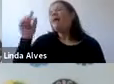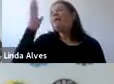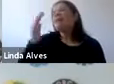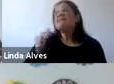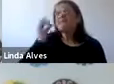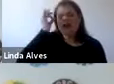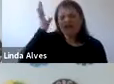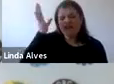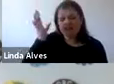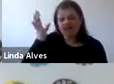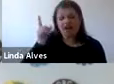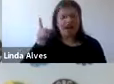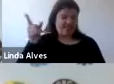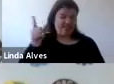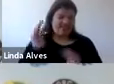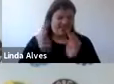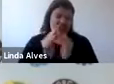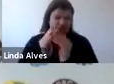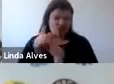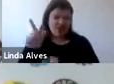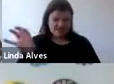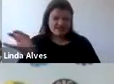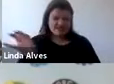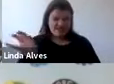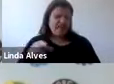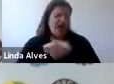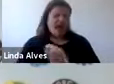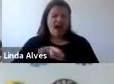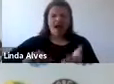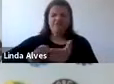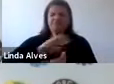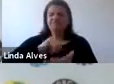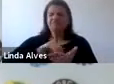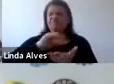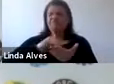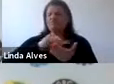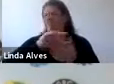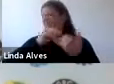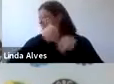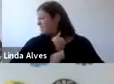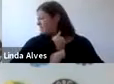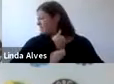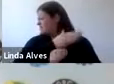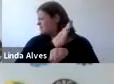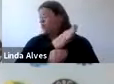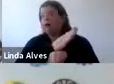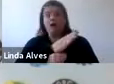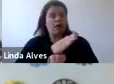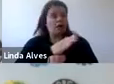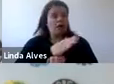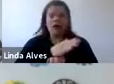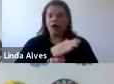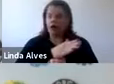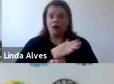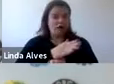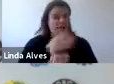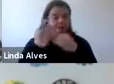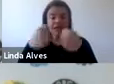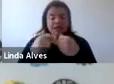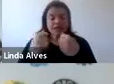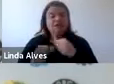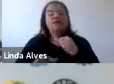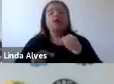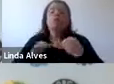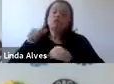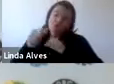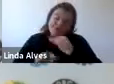Renault achou. A Renault achou que no Brasil era mais fácil, que era abrir a porta e enxotar o trabalhador. Então, tem que haver a mudança, ela vai